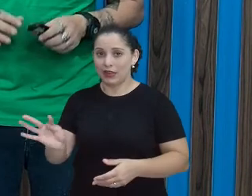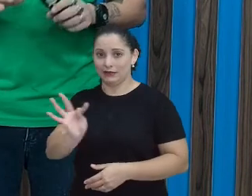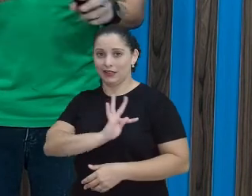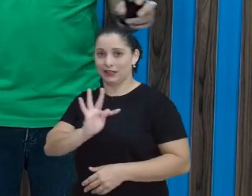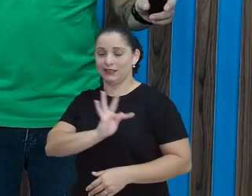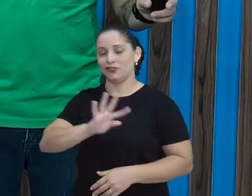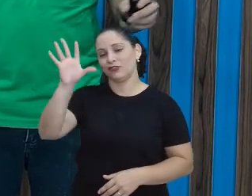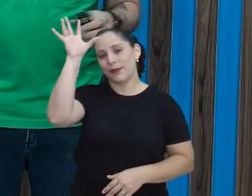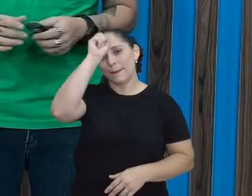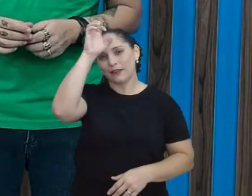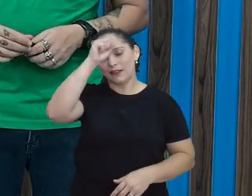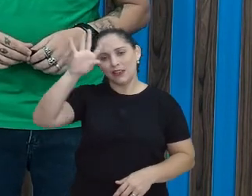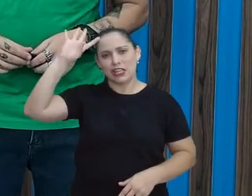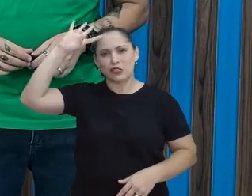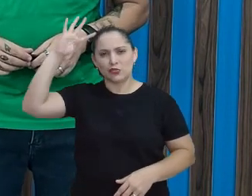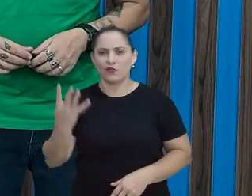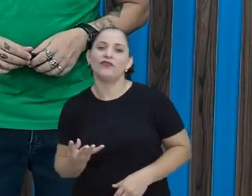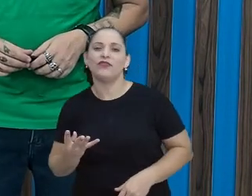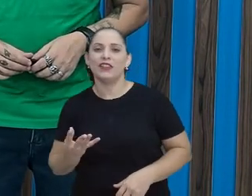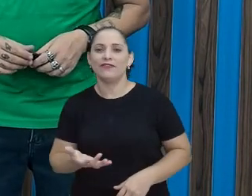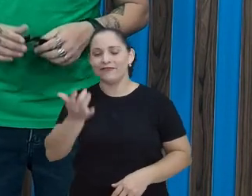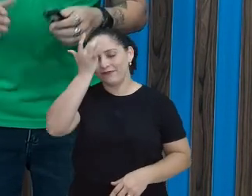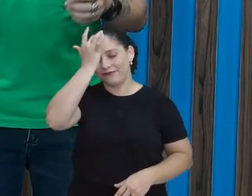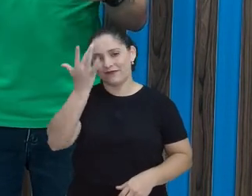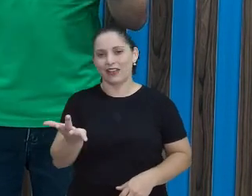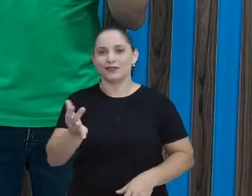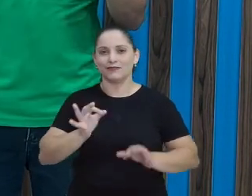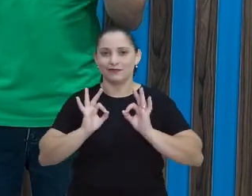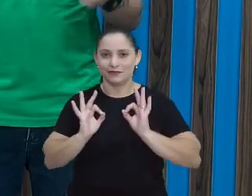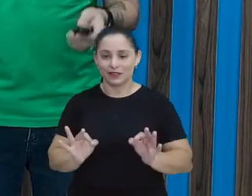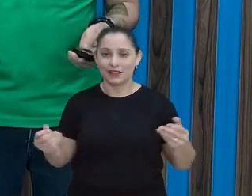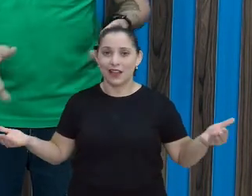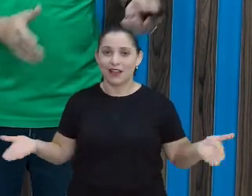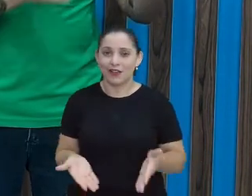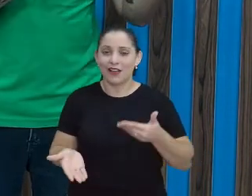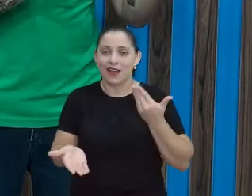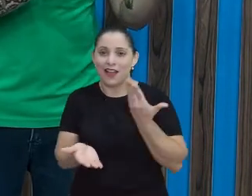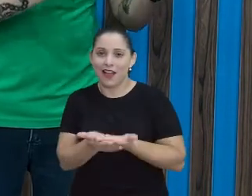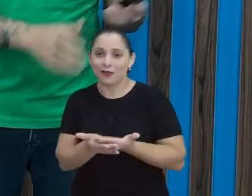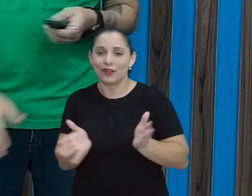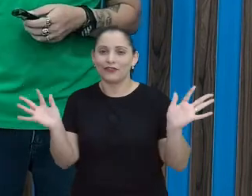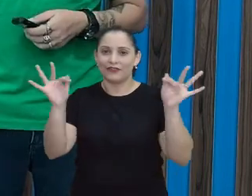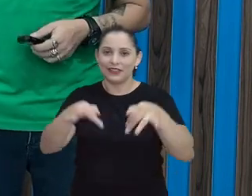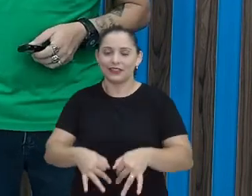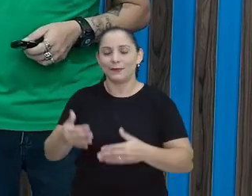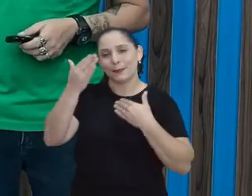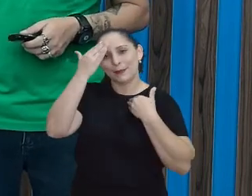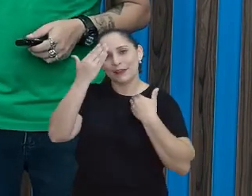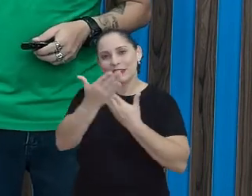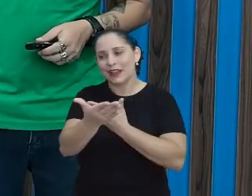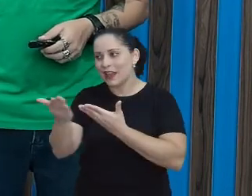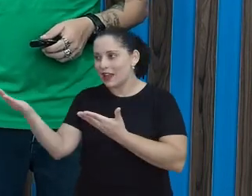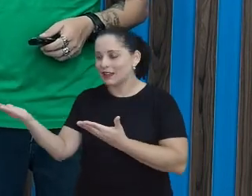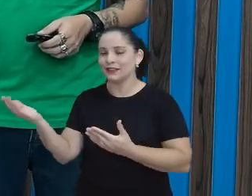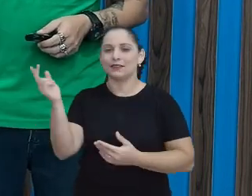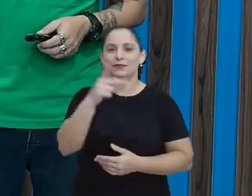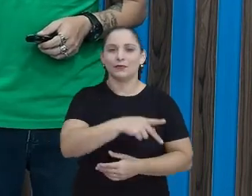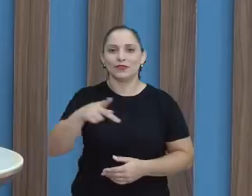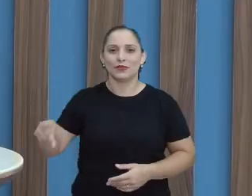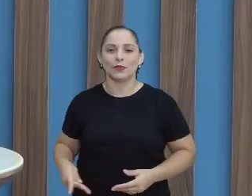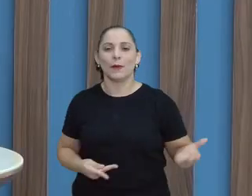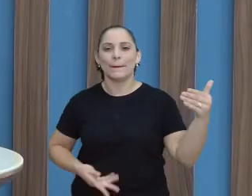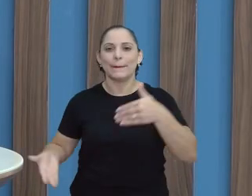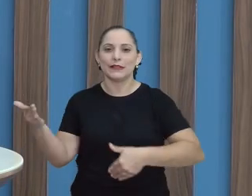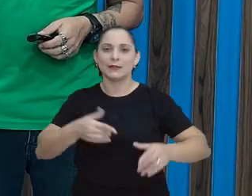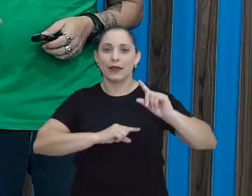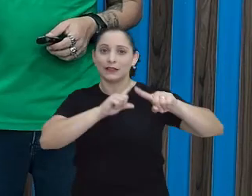resolver qualquer equação. Tá certo? Vou encerrando por aqui. Obrigado pela participação do professor Pedro. Voltamos